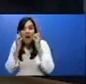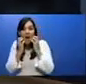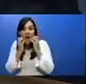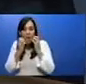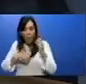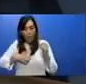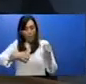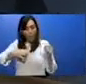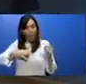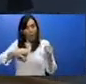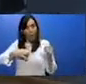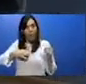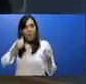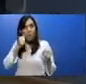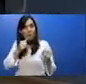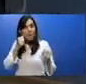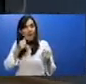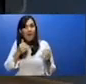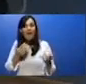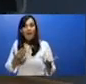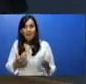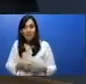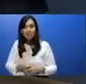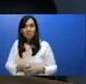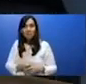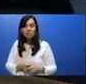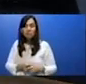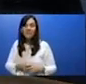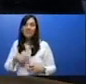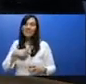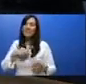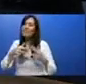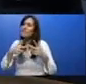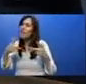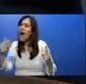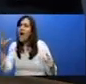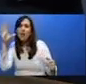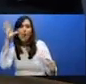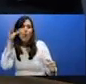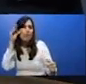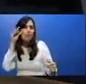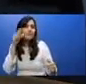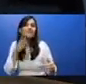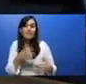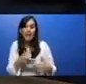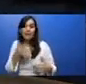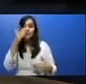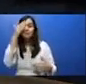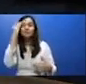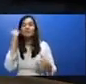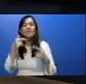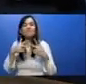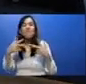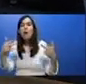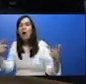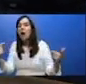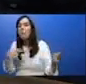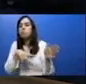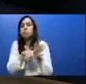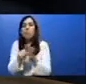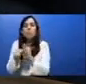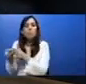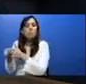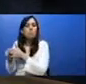tá, gente? Então nós temos assim várias curiosidades sobre a Mona Lisa. Se vocês forem pesquisar, vocês vão encontrar